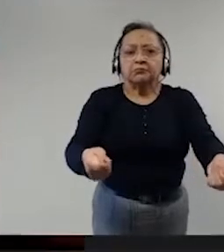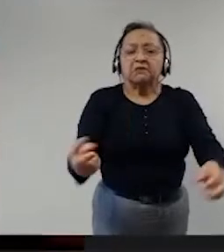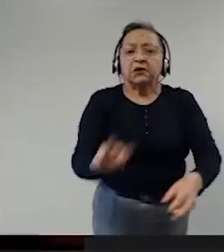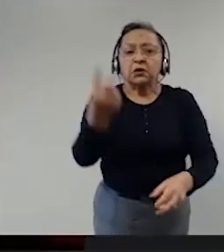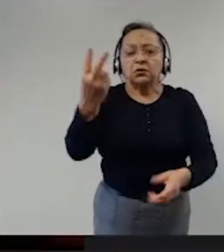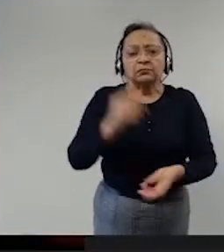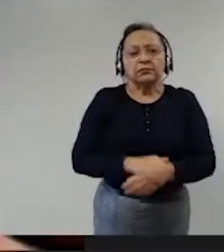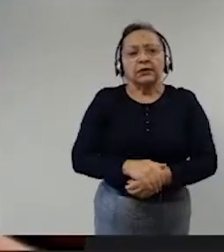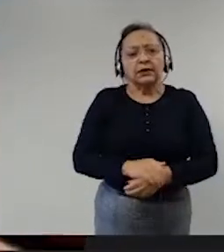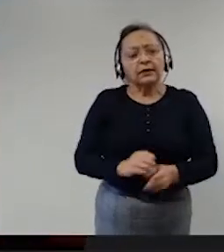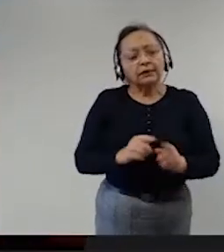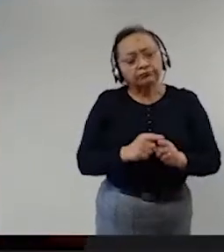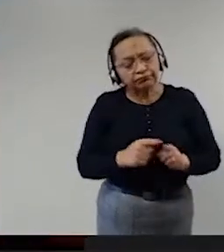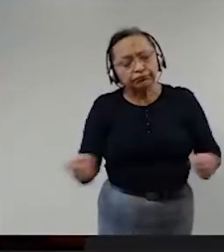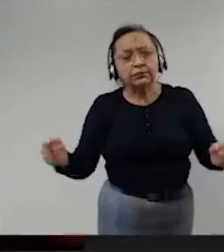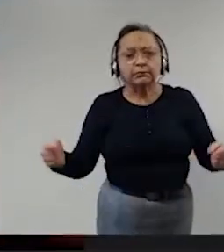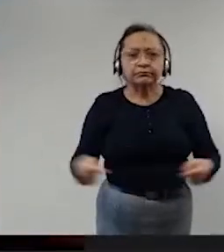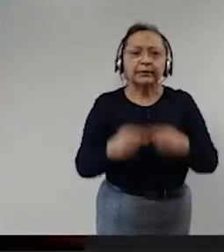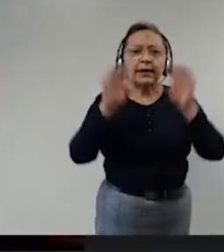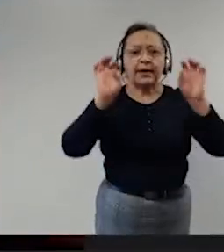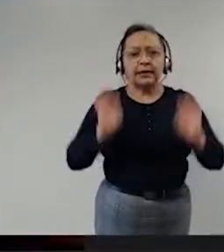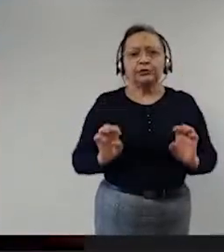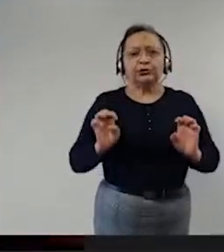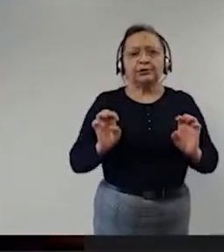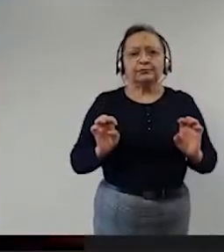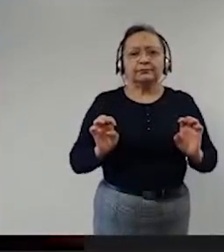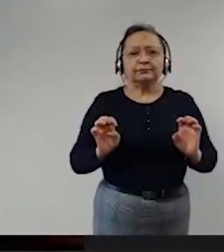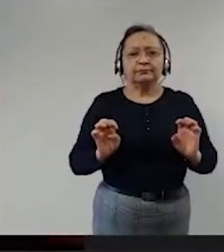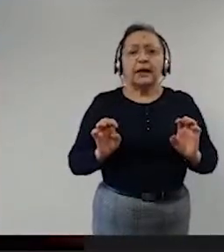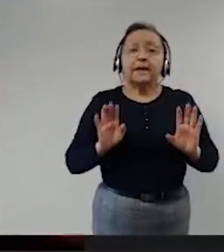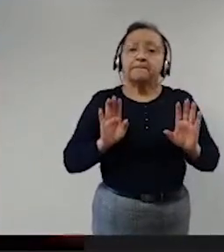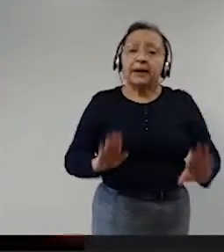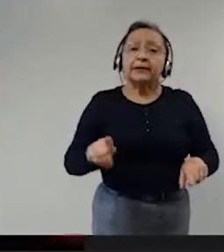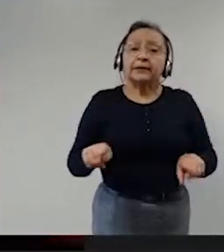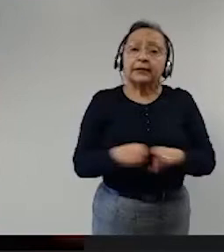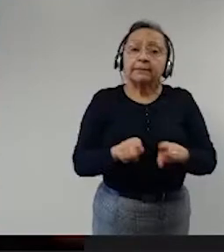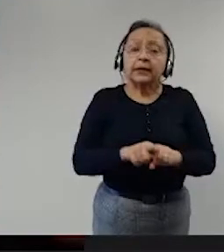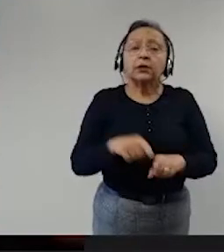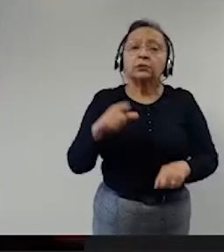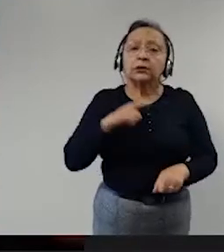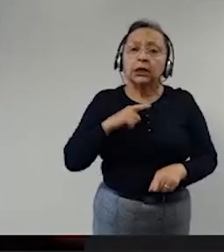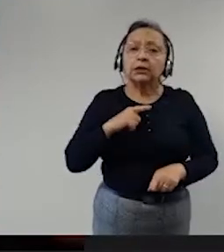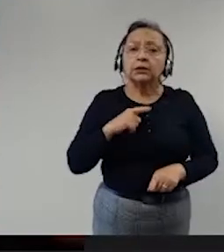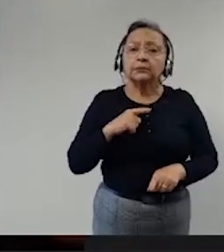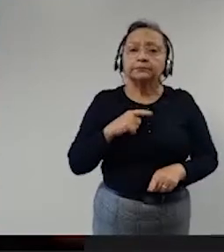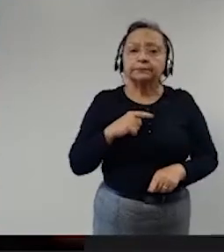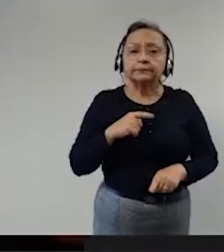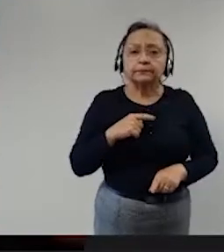isso é óbvio, isso é o mínimo em qualquer profissão. Mas que também eu tenho uma preocupação